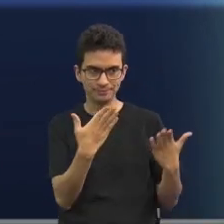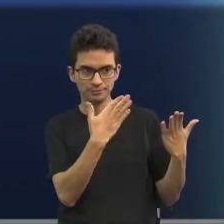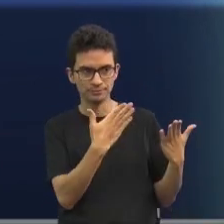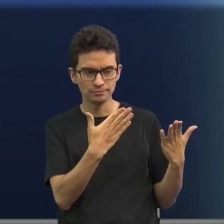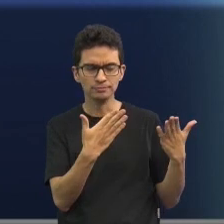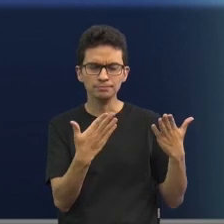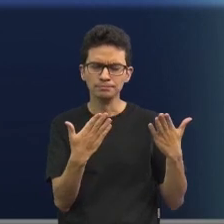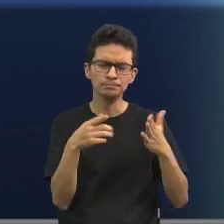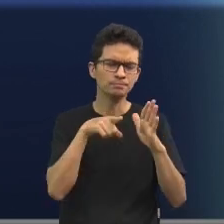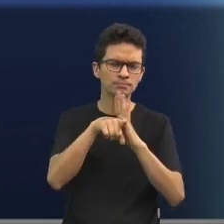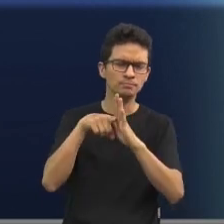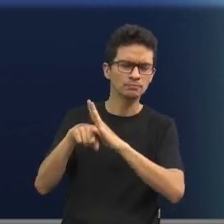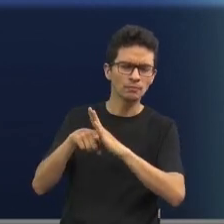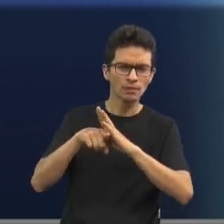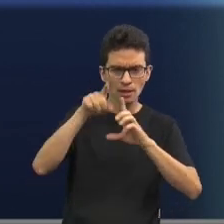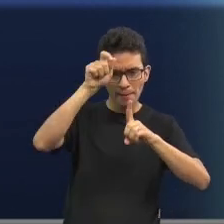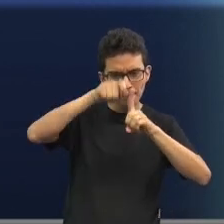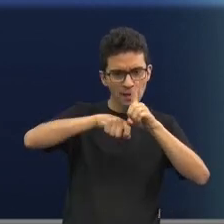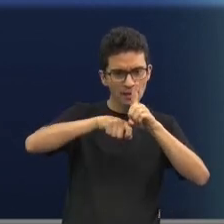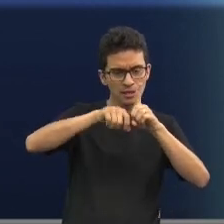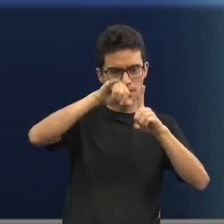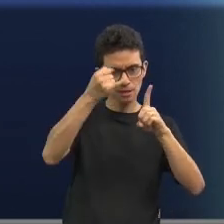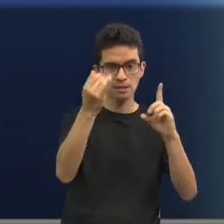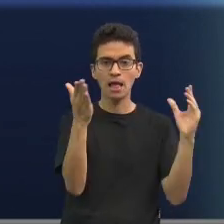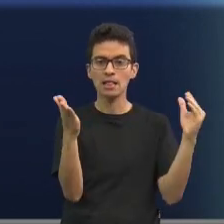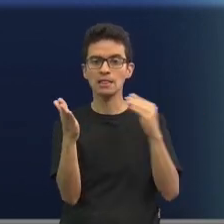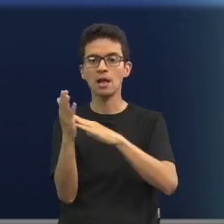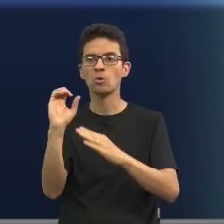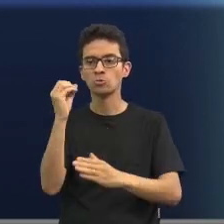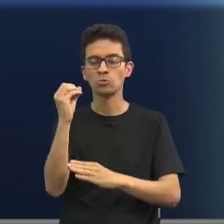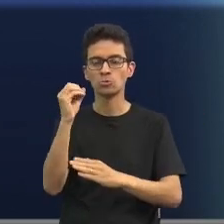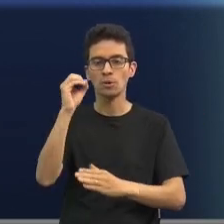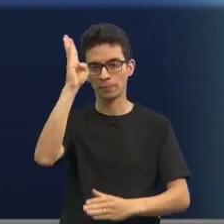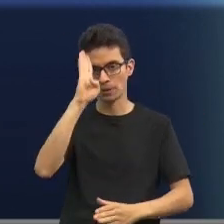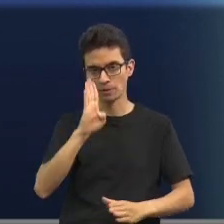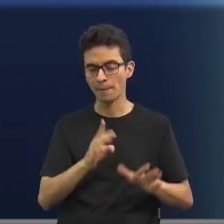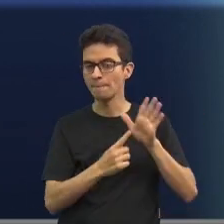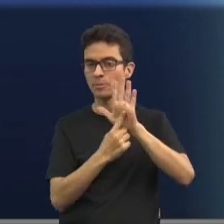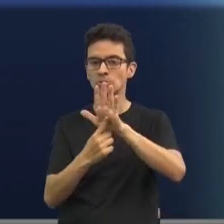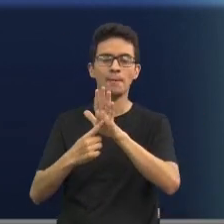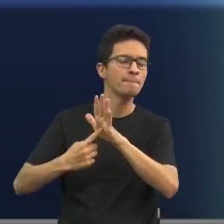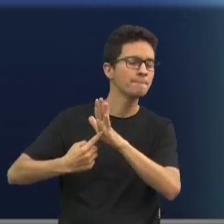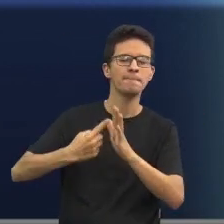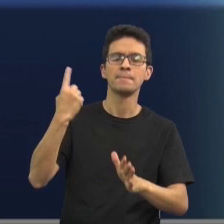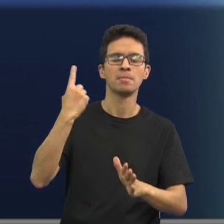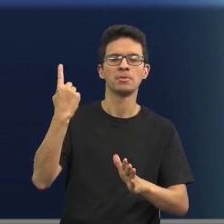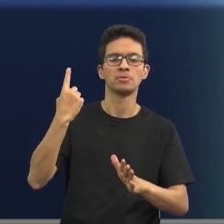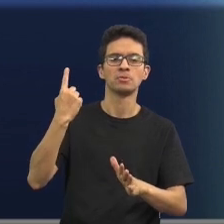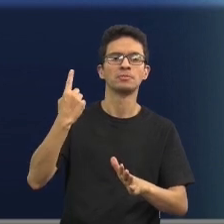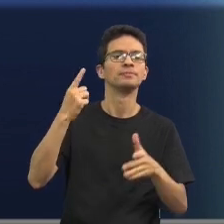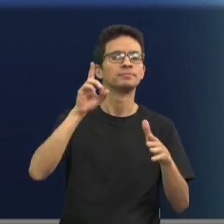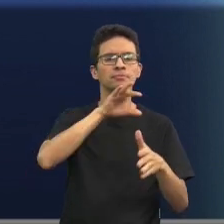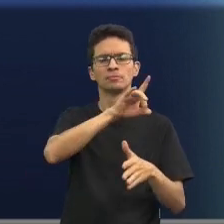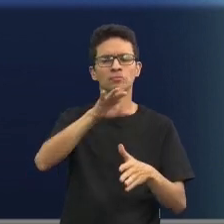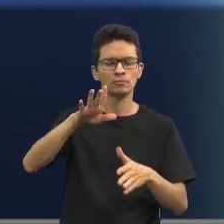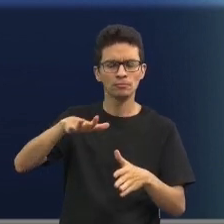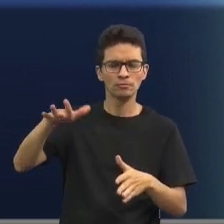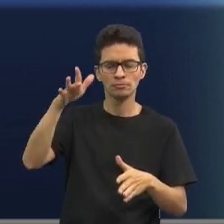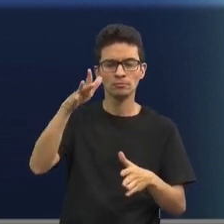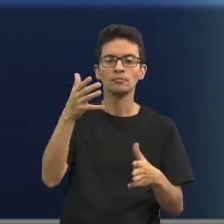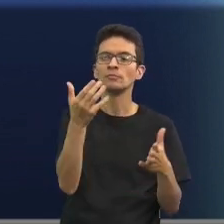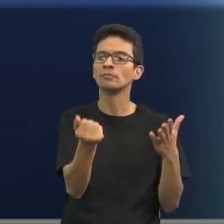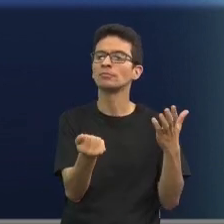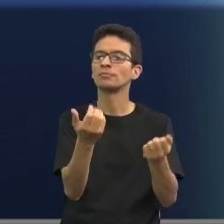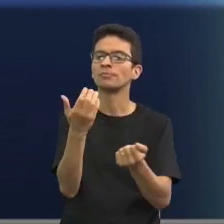levantamento realizado de janeiro a outubro onde o brasil apareceu em primeiro lugar como país que cada habitante mais recebeu